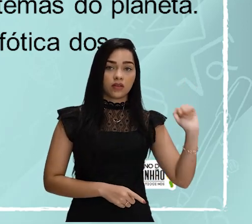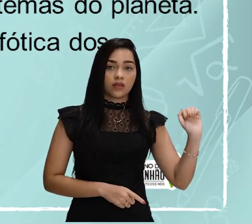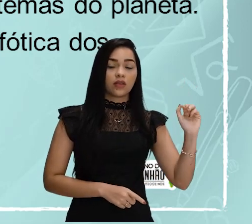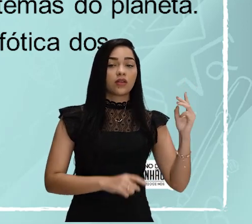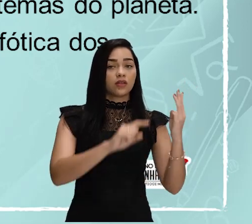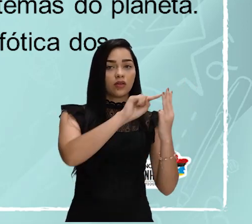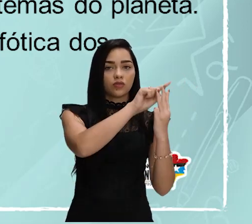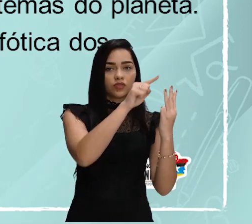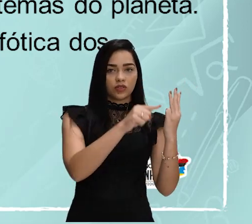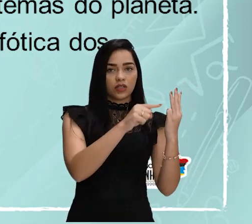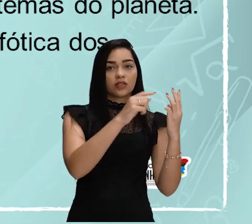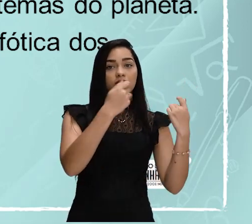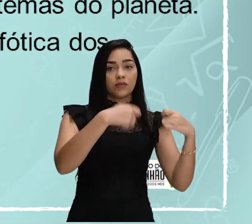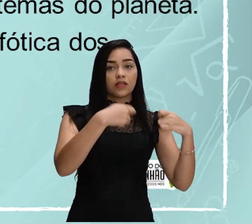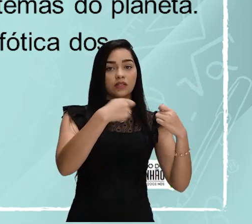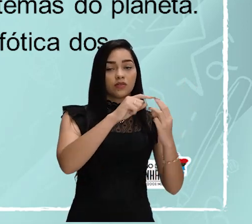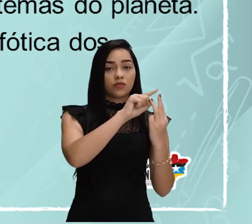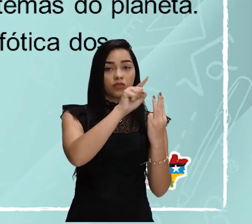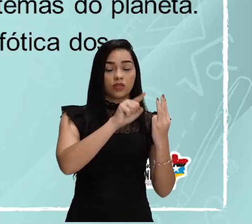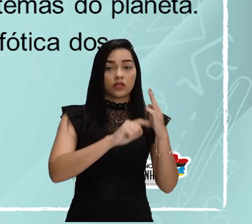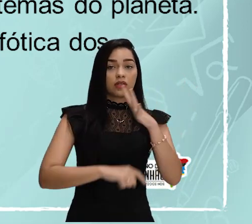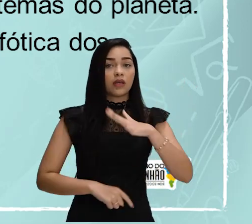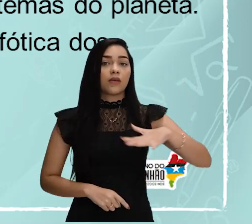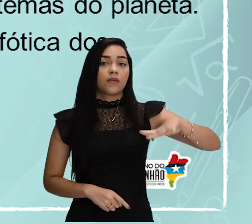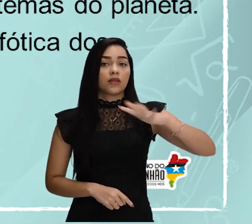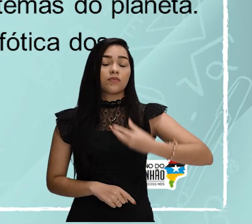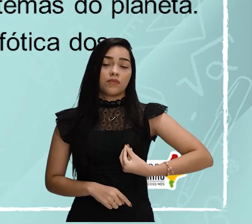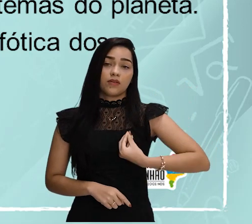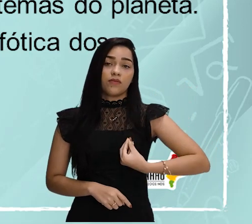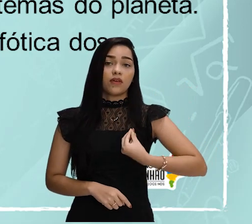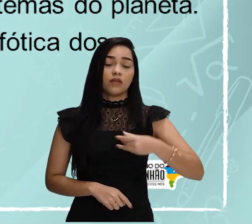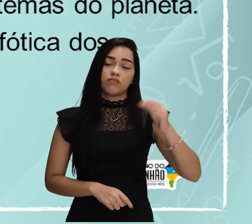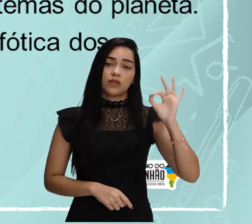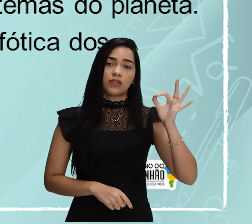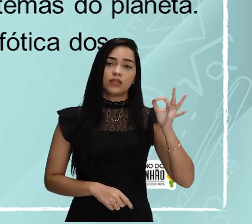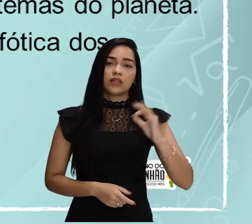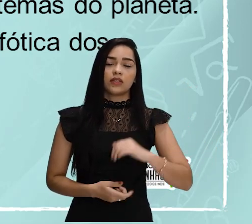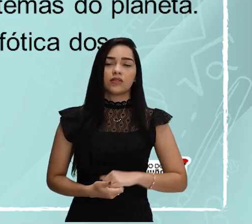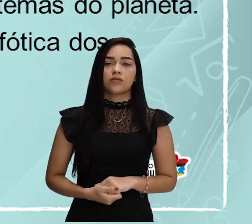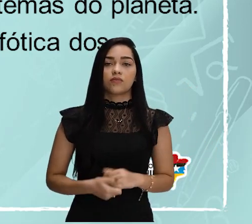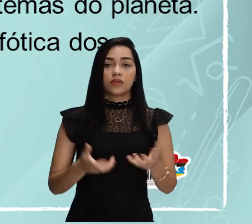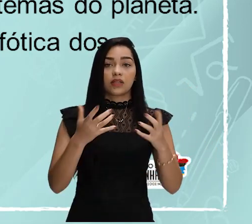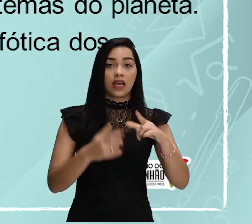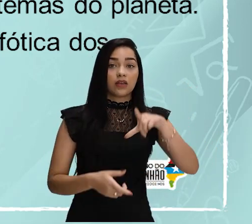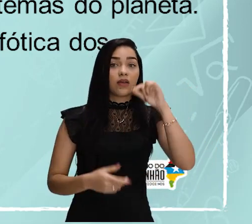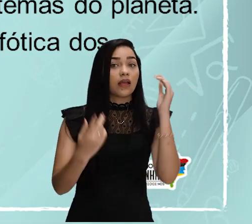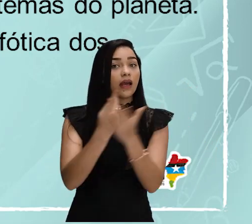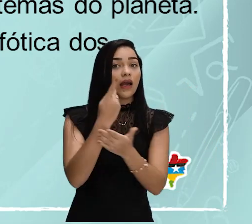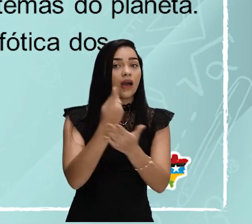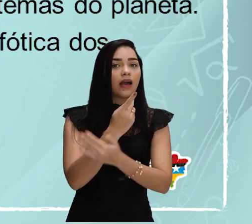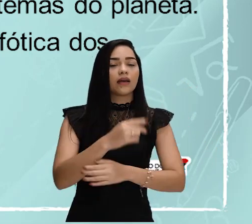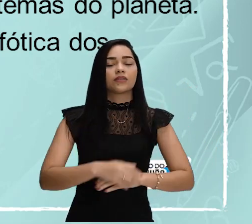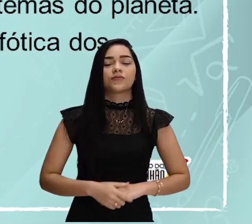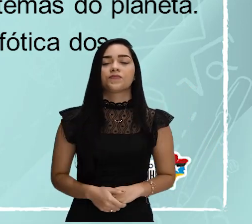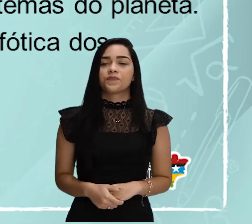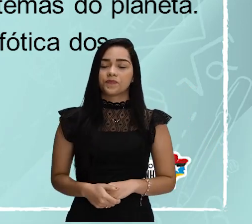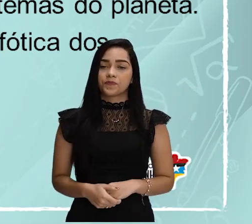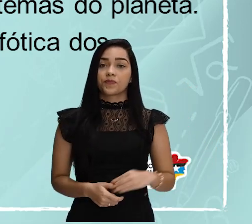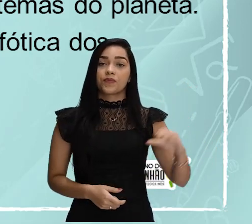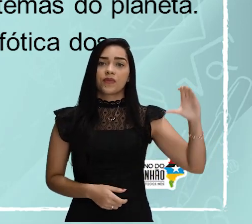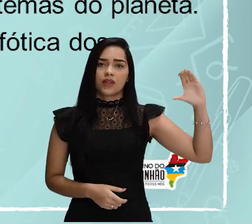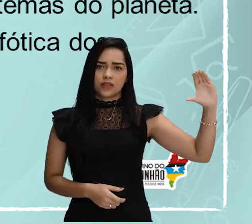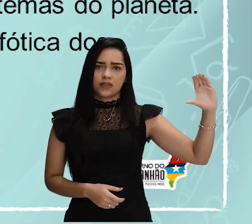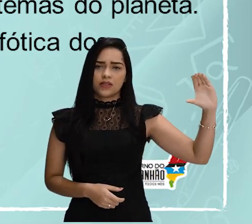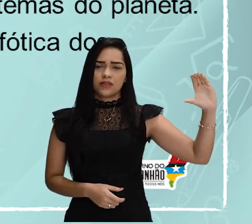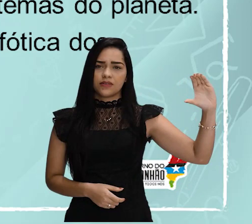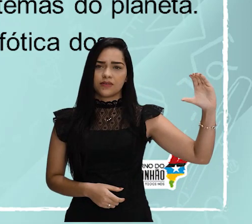desses ambientes, com certeza, tá? Ele quer a alternativa incorreta. Vamos para a letra C. Pode ser definida como um conjunto de